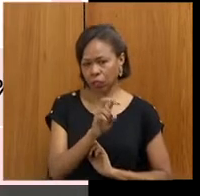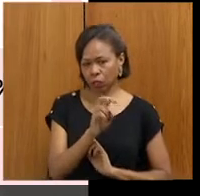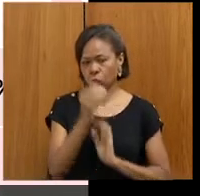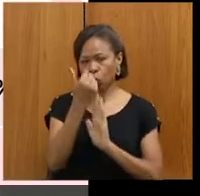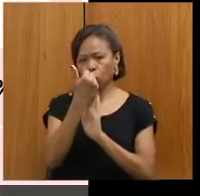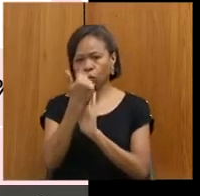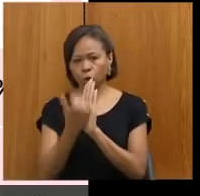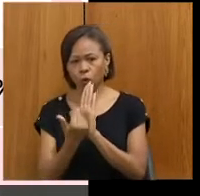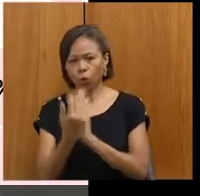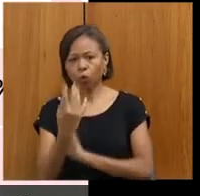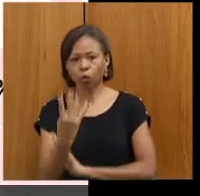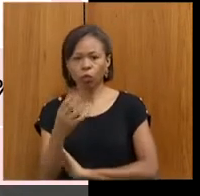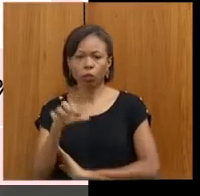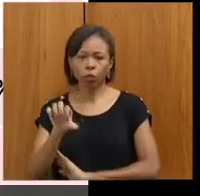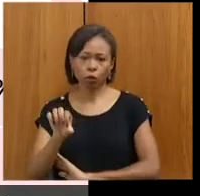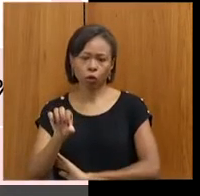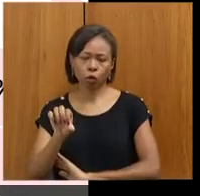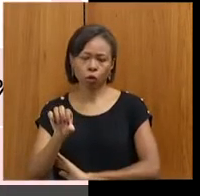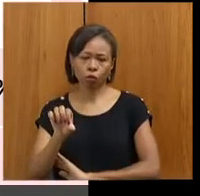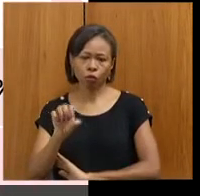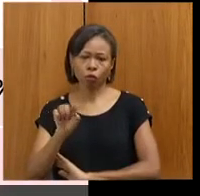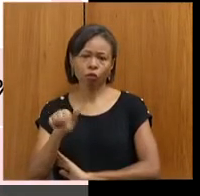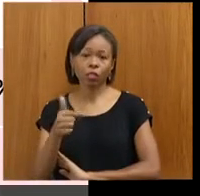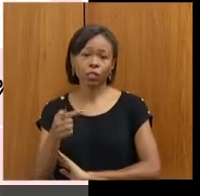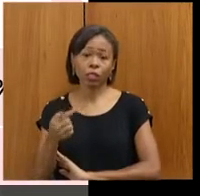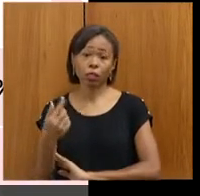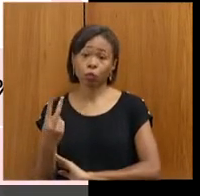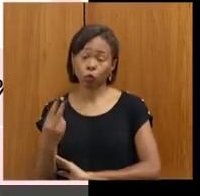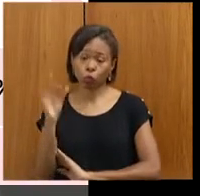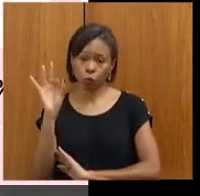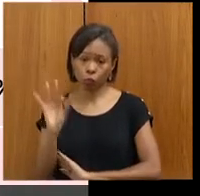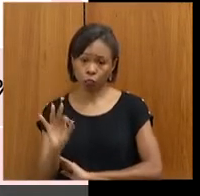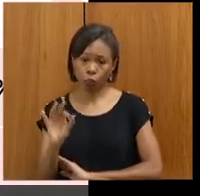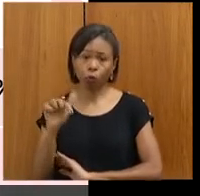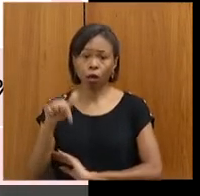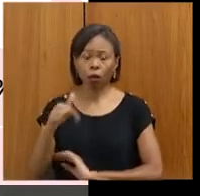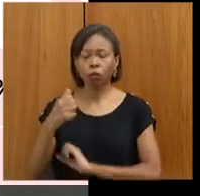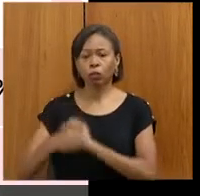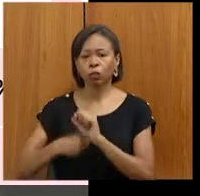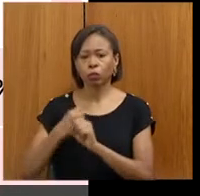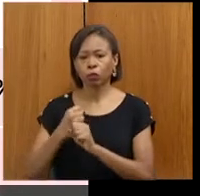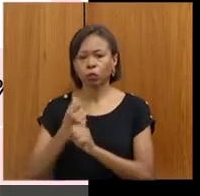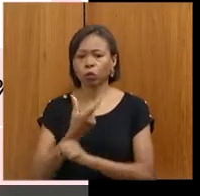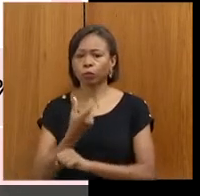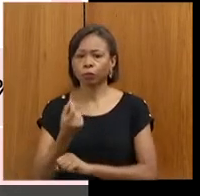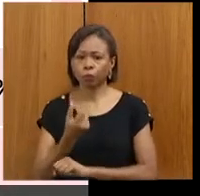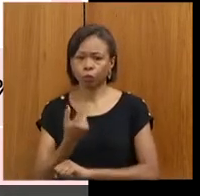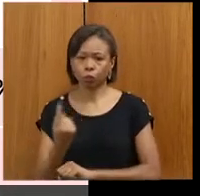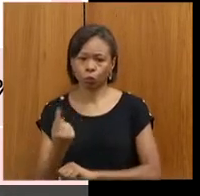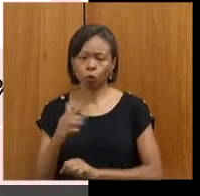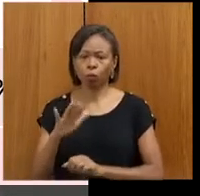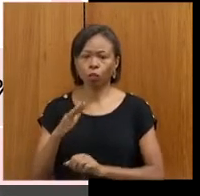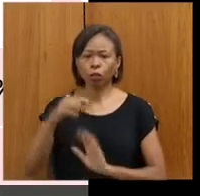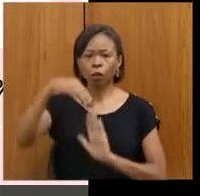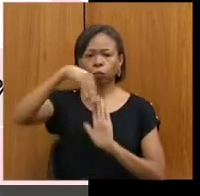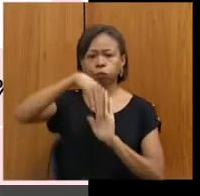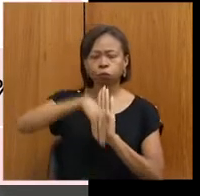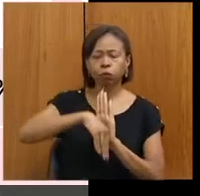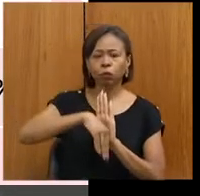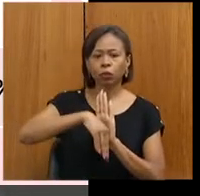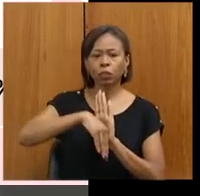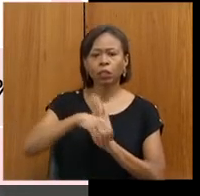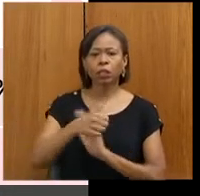para 49,7 tenta e dois por cento em 2021 a redução de quase 17 pontos